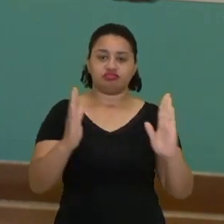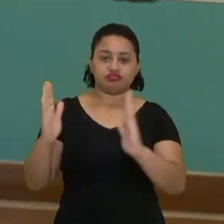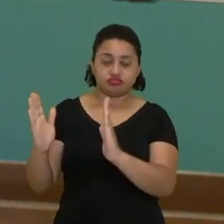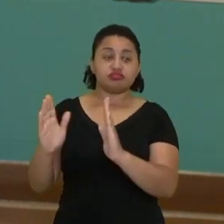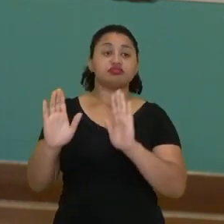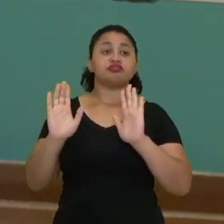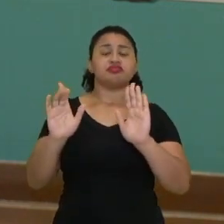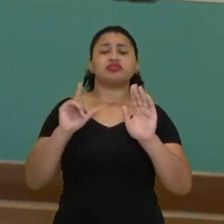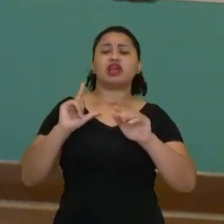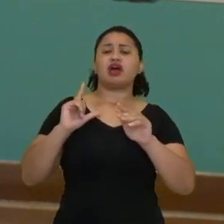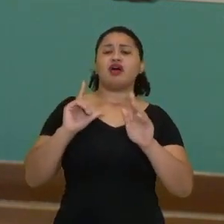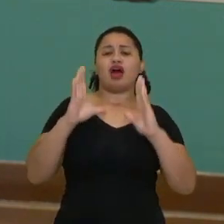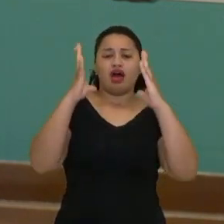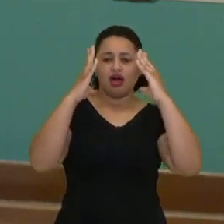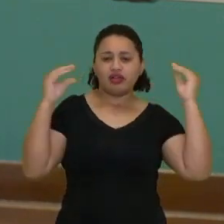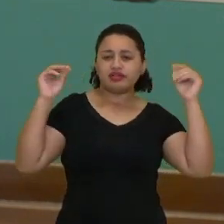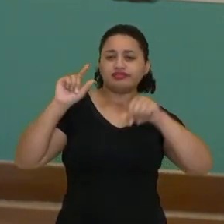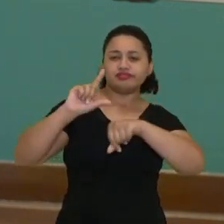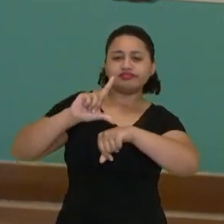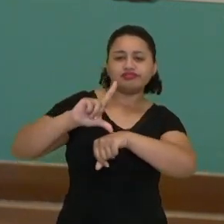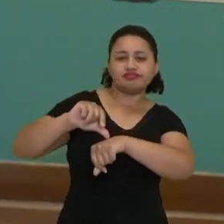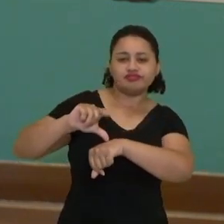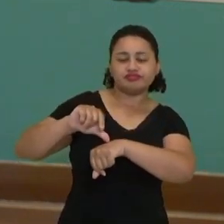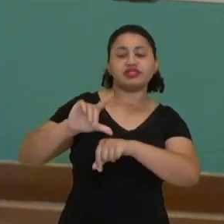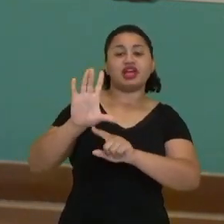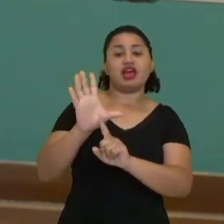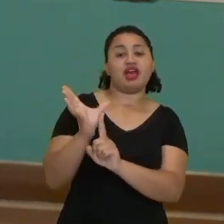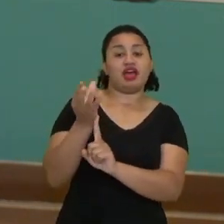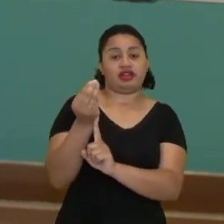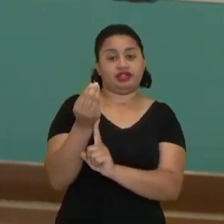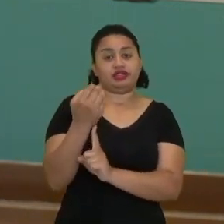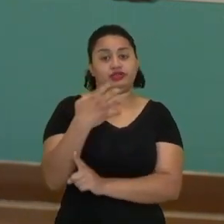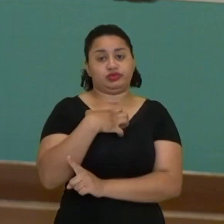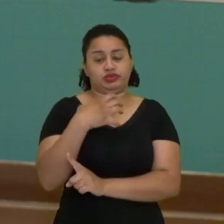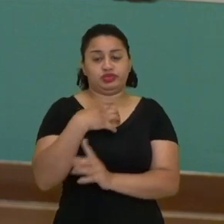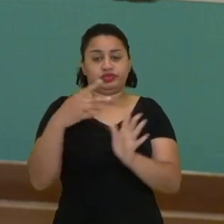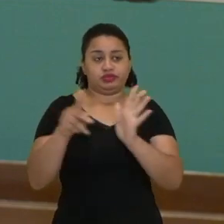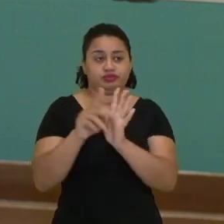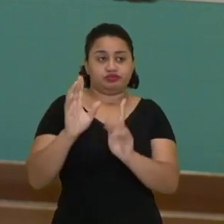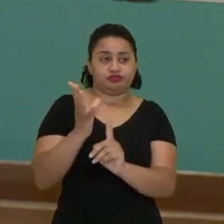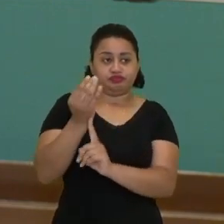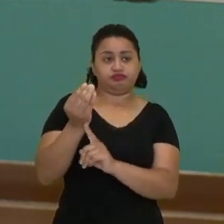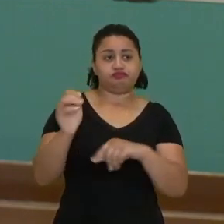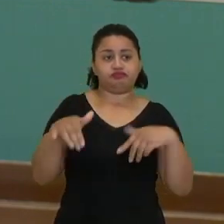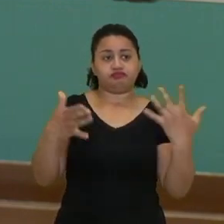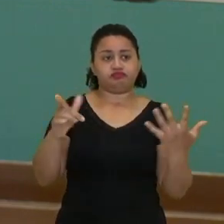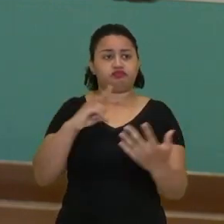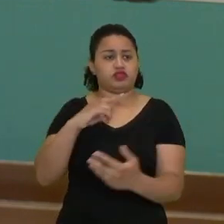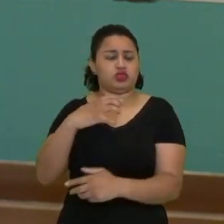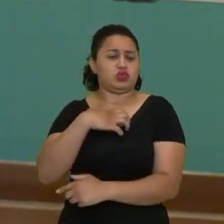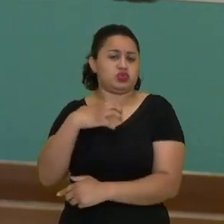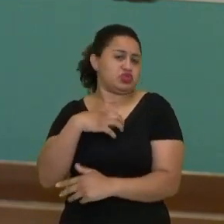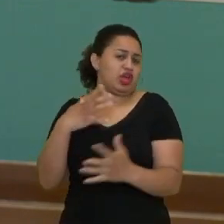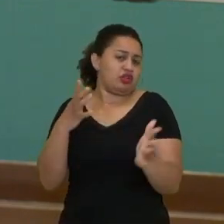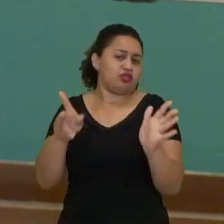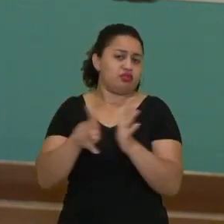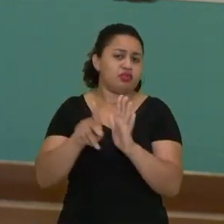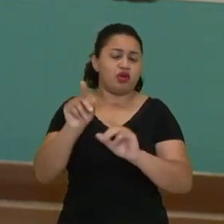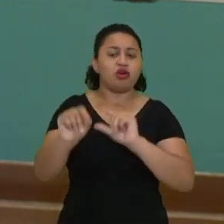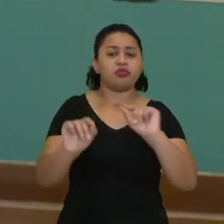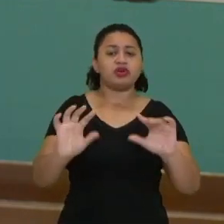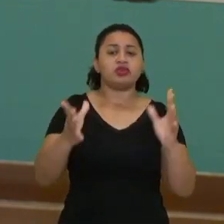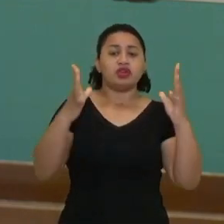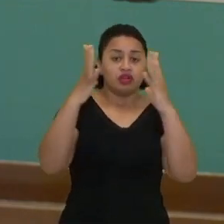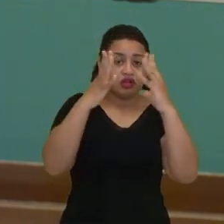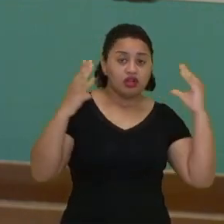ali estava meio atrasado a questão da arte e o seu estilo. Então o Vincent tinha o estilo que estava rolando na Holanda, que era